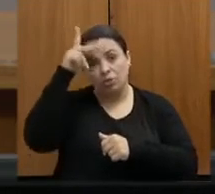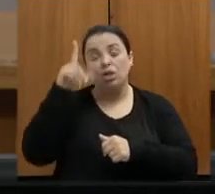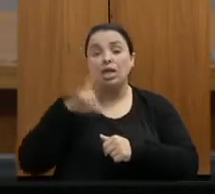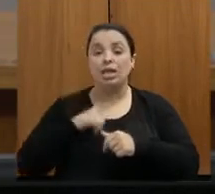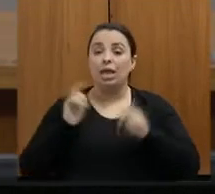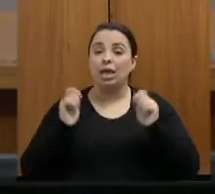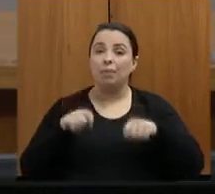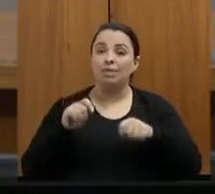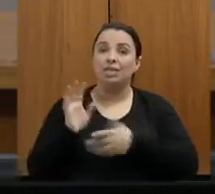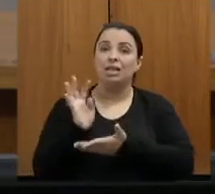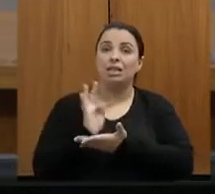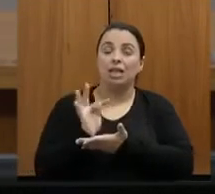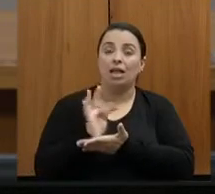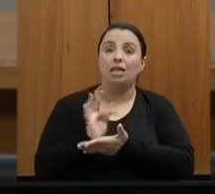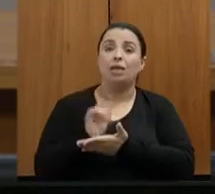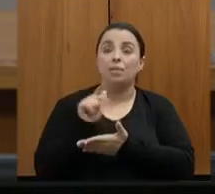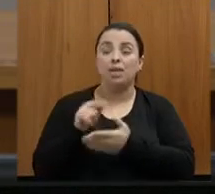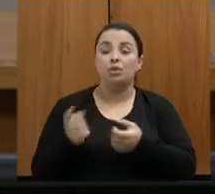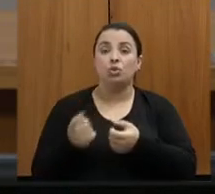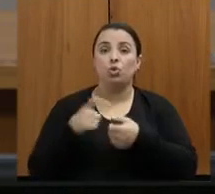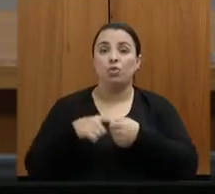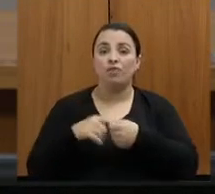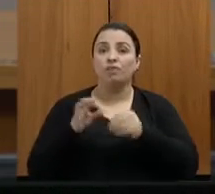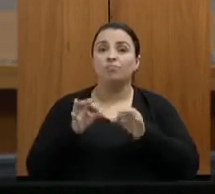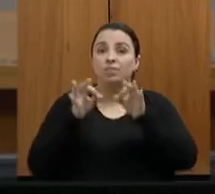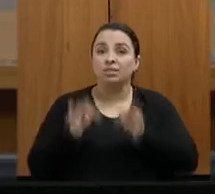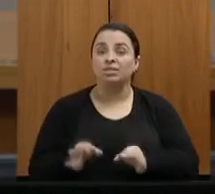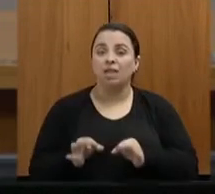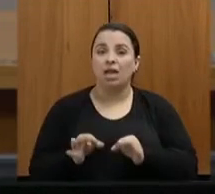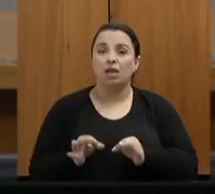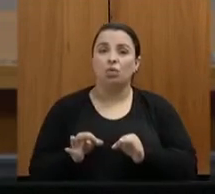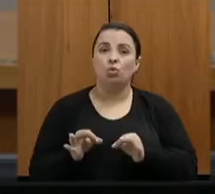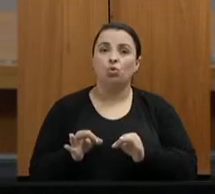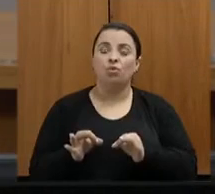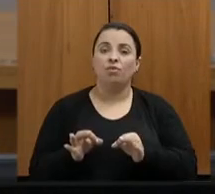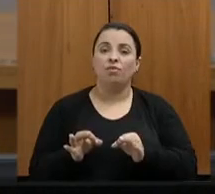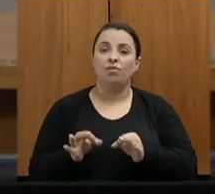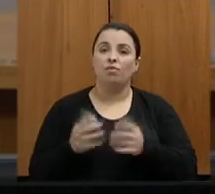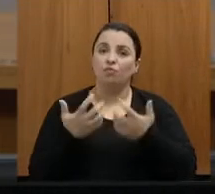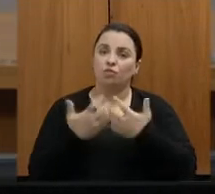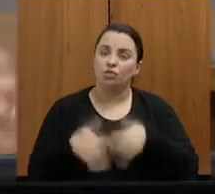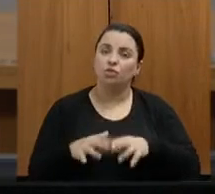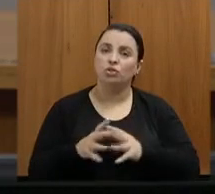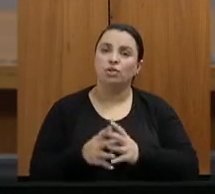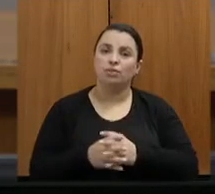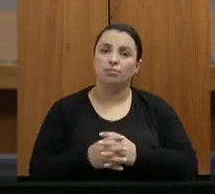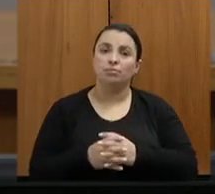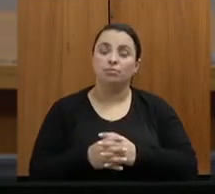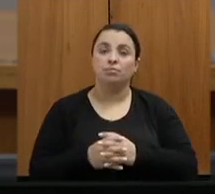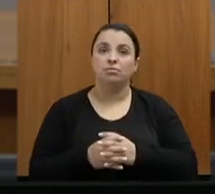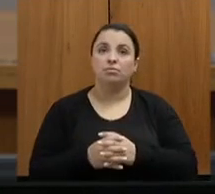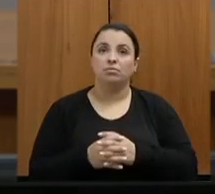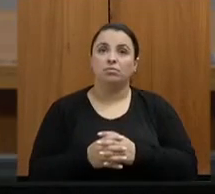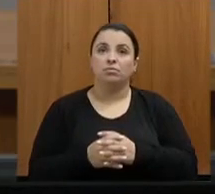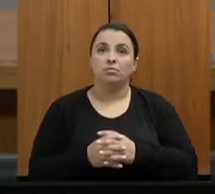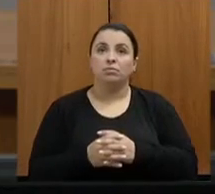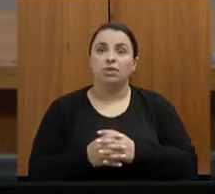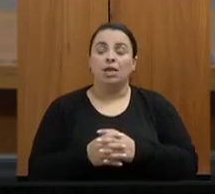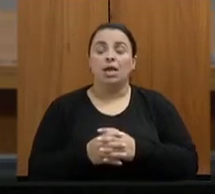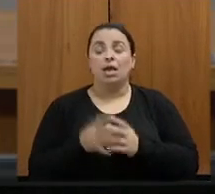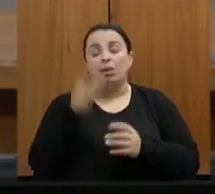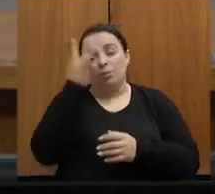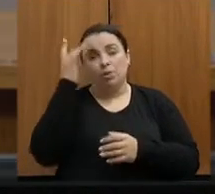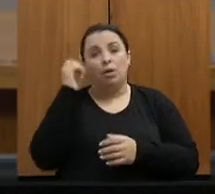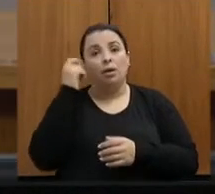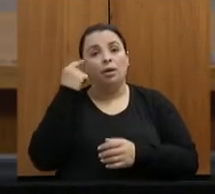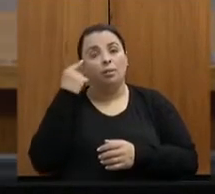executar esse convênio da forma adequada. E se enganam aqueles que acham que isso é um problema de município pequeno ou grande. A gente vê problemas na